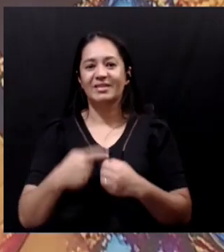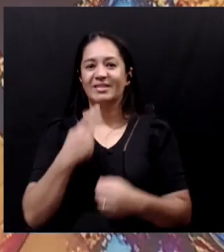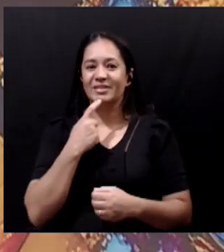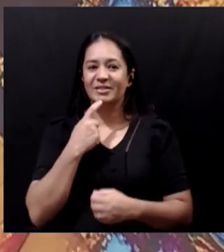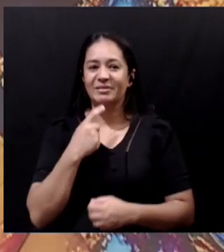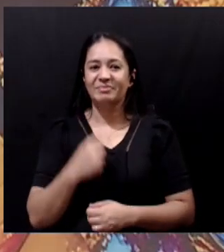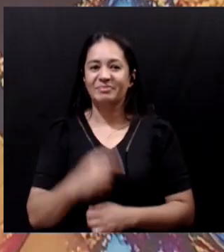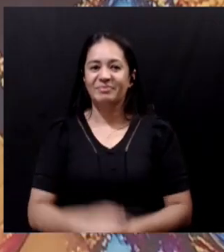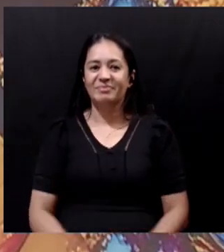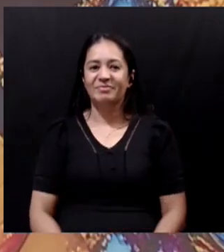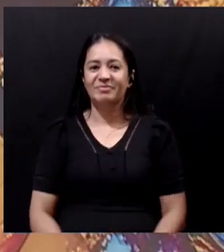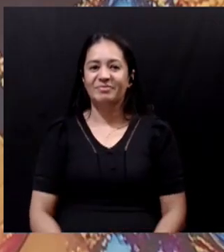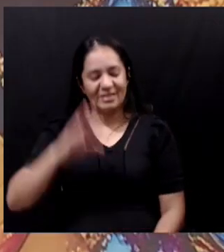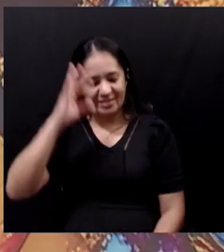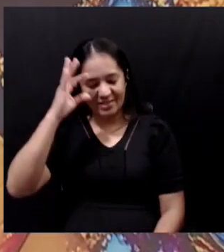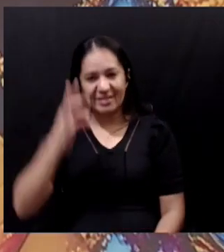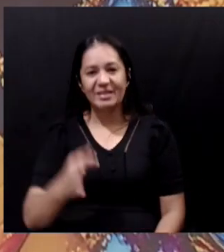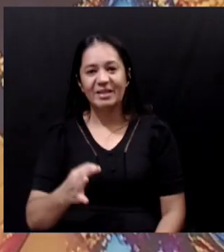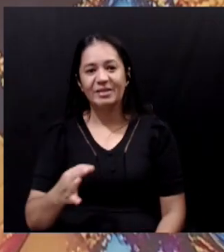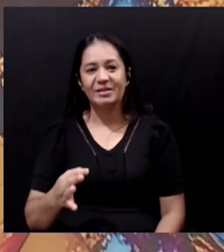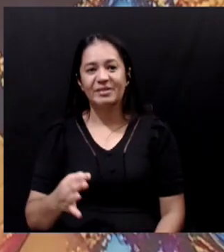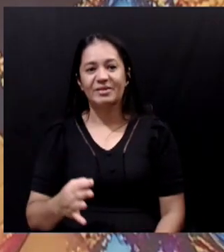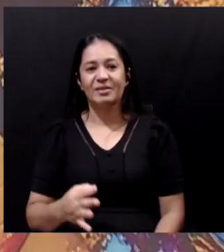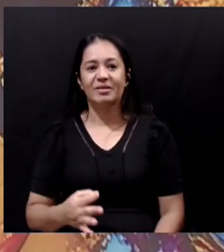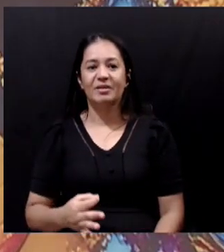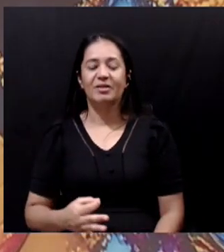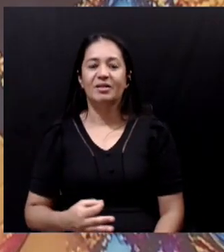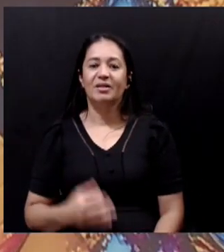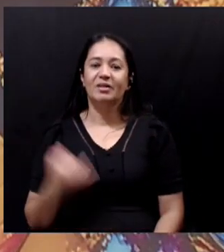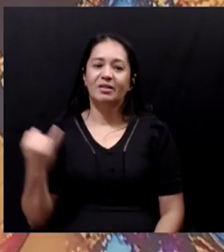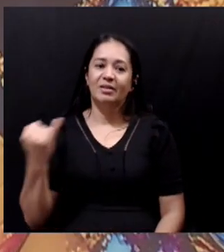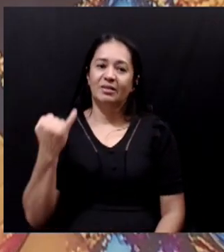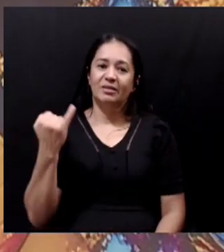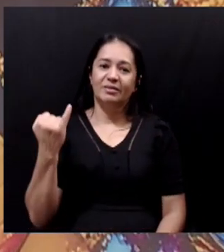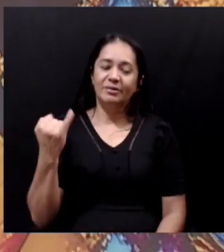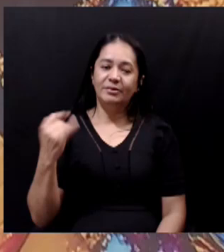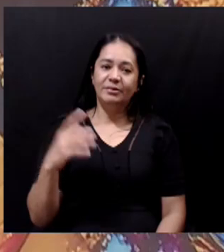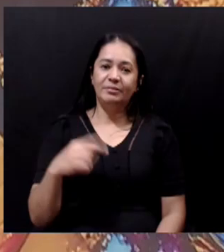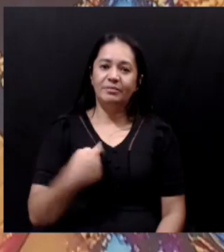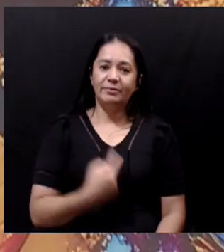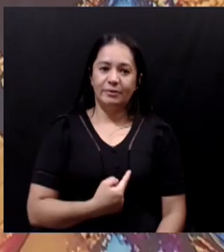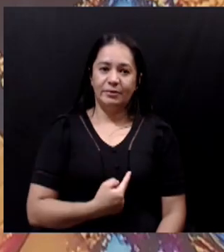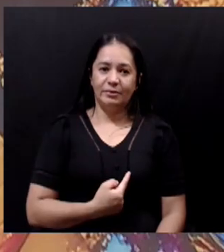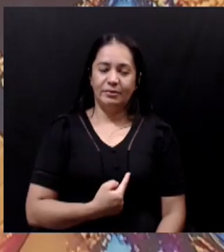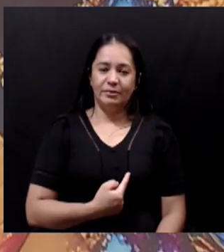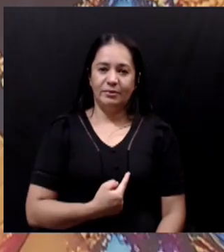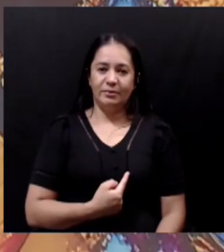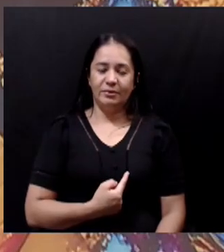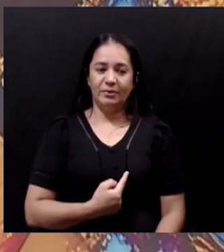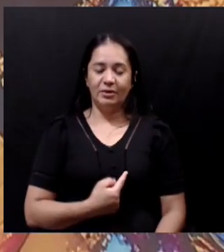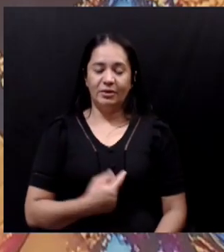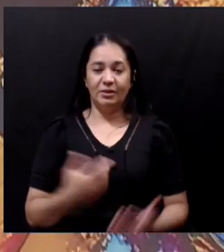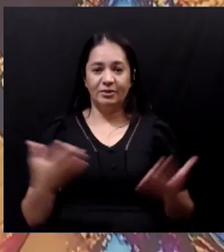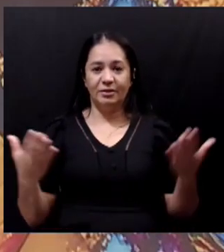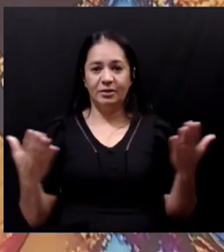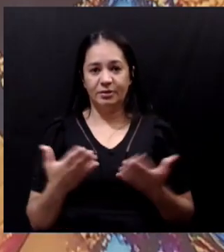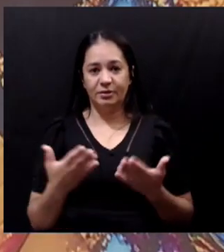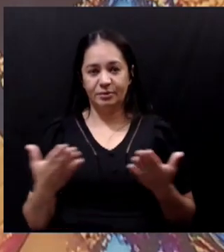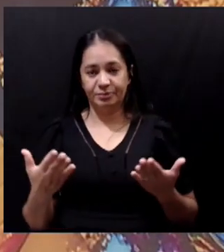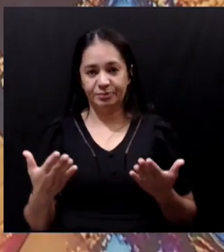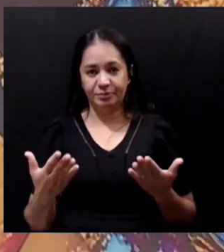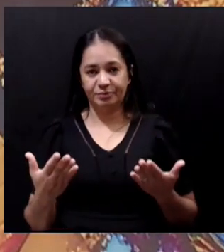dúvida. Foi muito importante. Nossa, o tamanho que era, agora deu uma